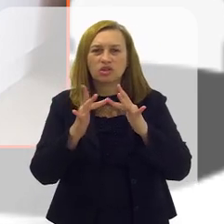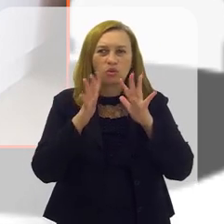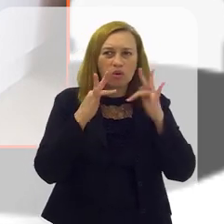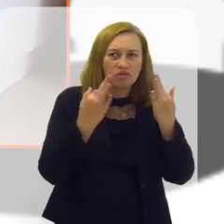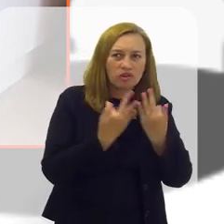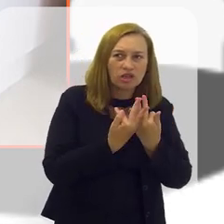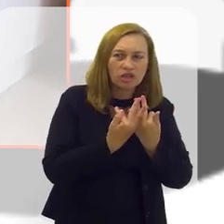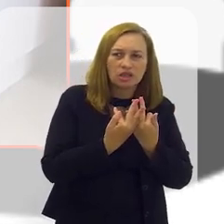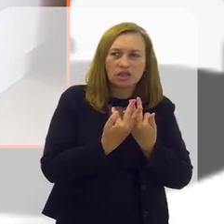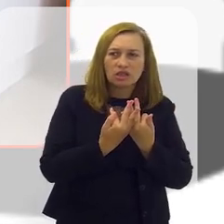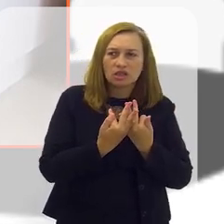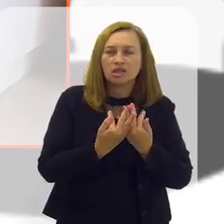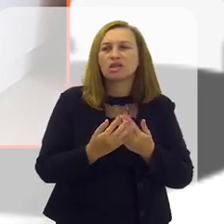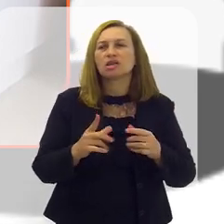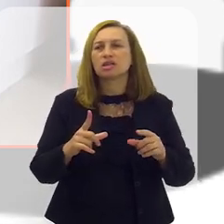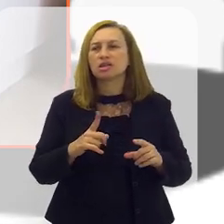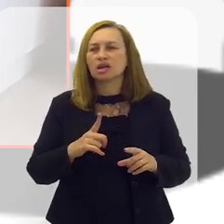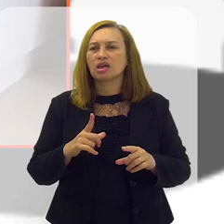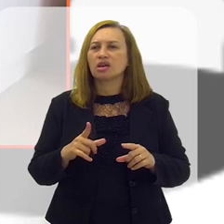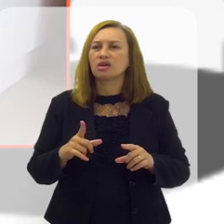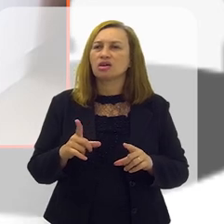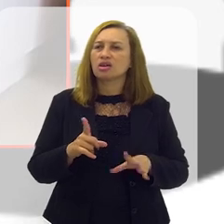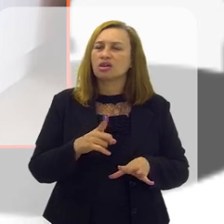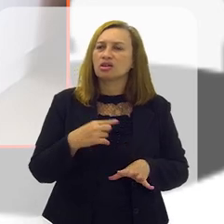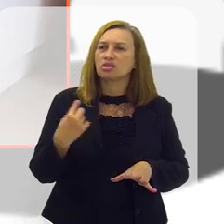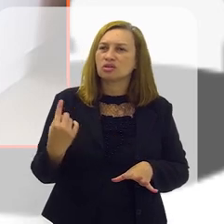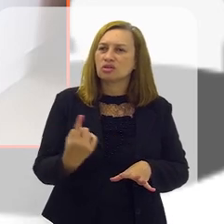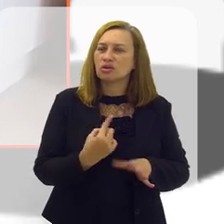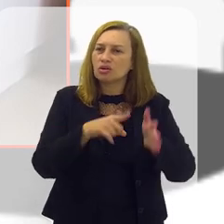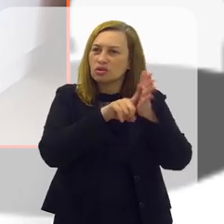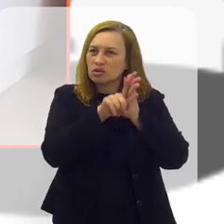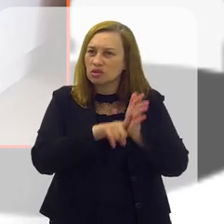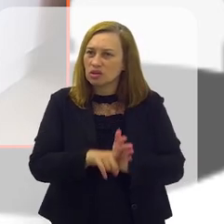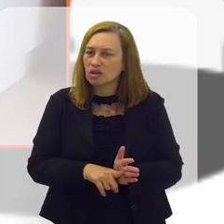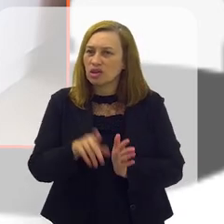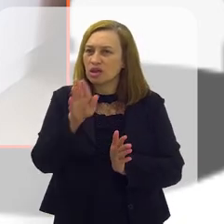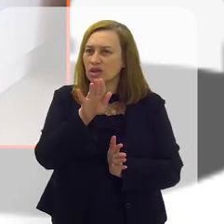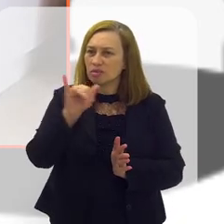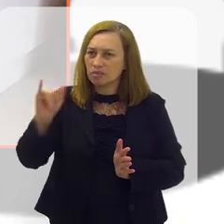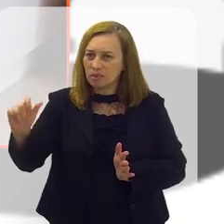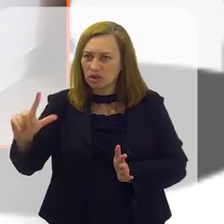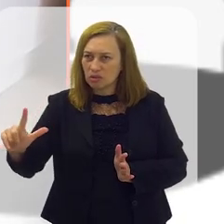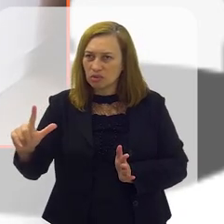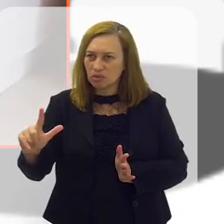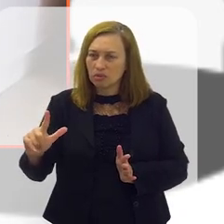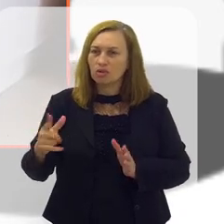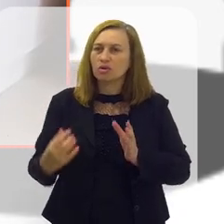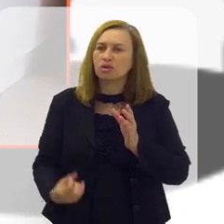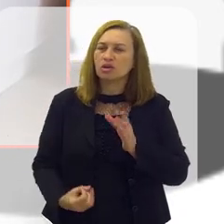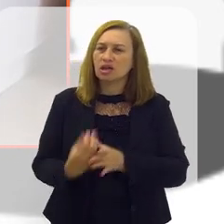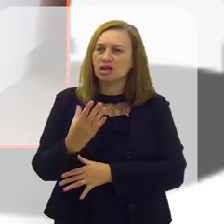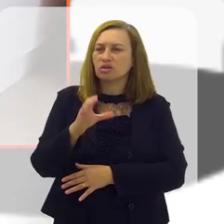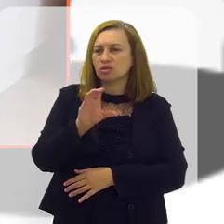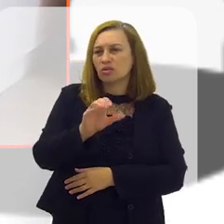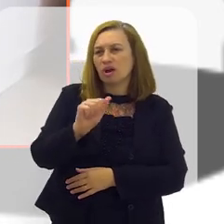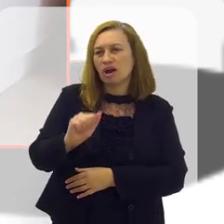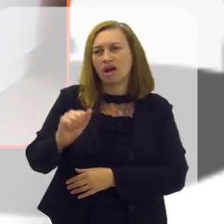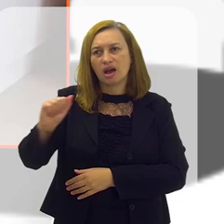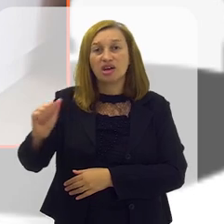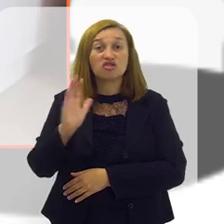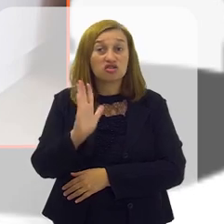com a família, e tem um capítulo que fala nós, os agnósticos. E Bill lá, nosso cofundador, né, de